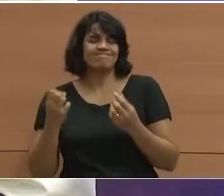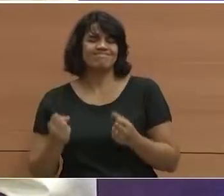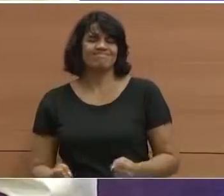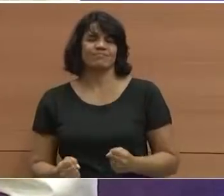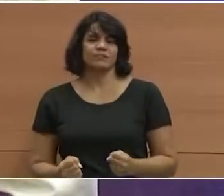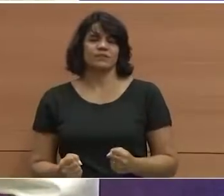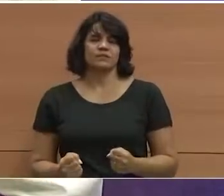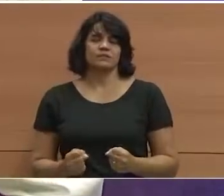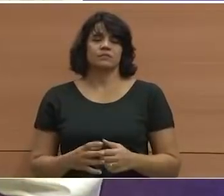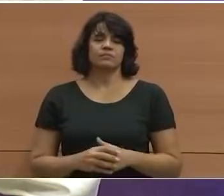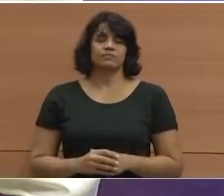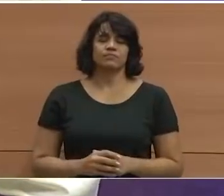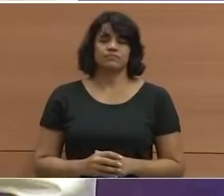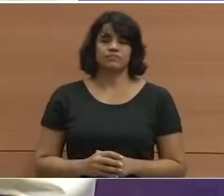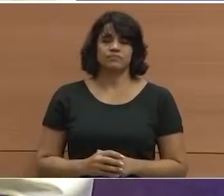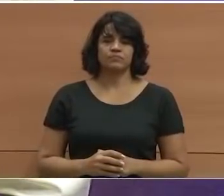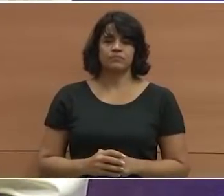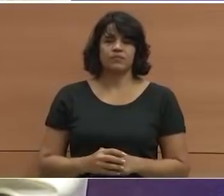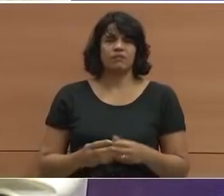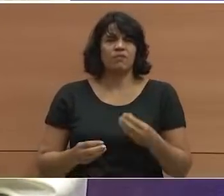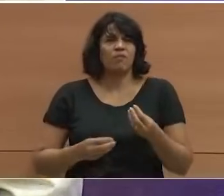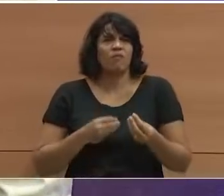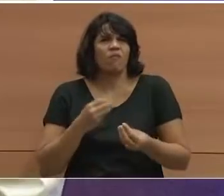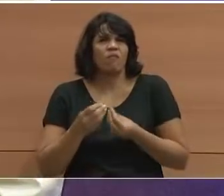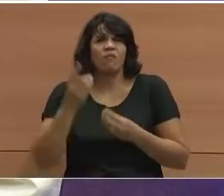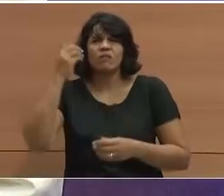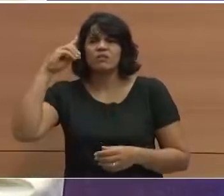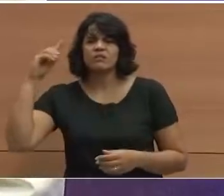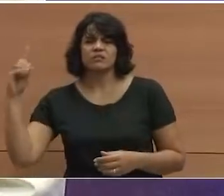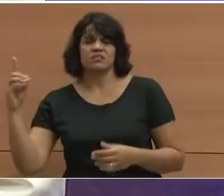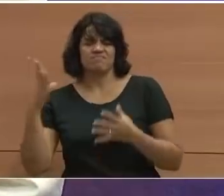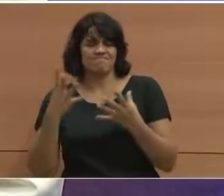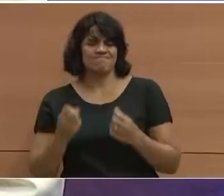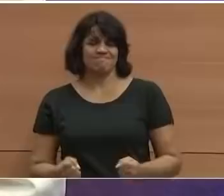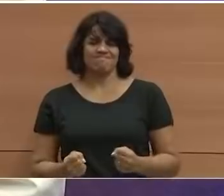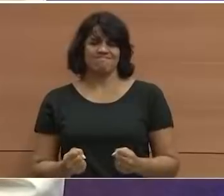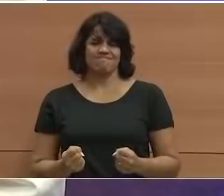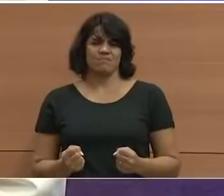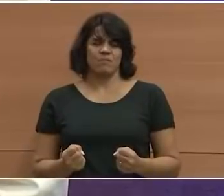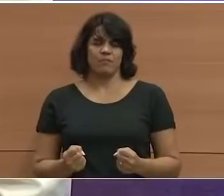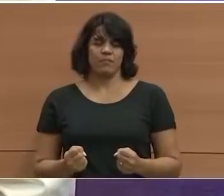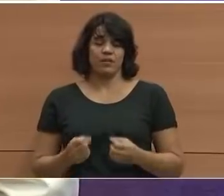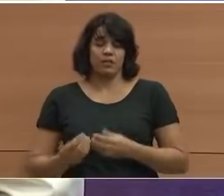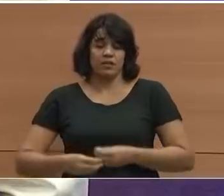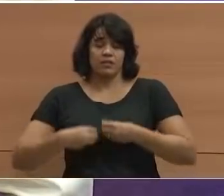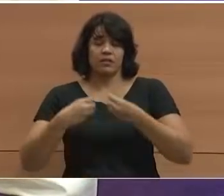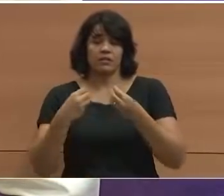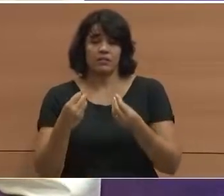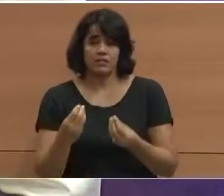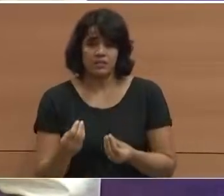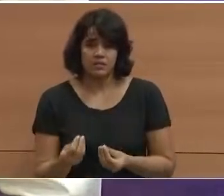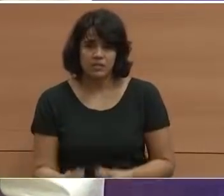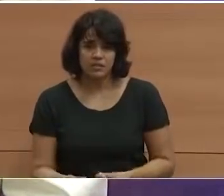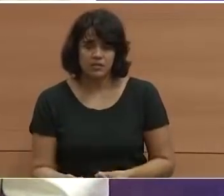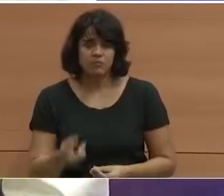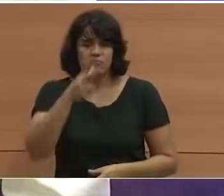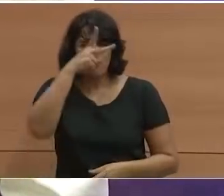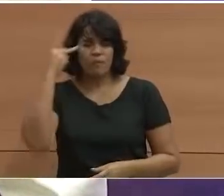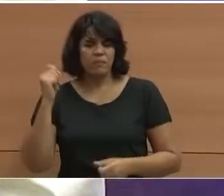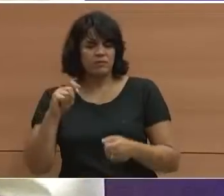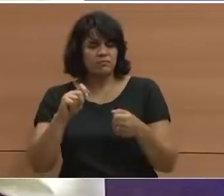aprova? Com milagres, sinais, prodígios e sinais, os quais o próprio